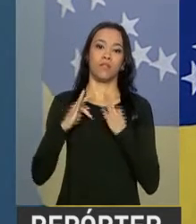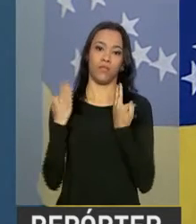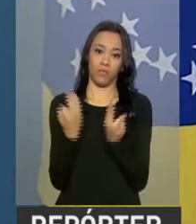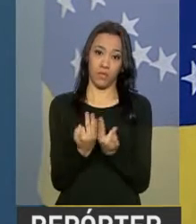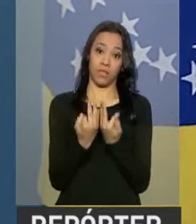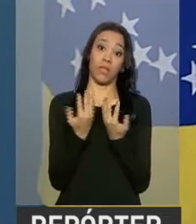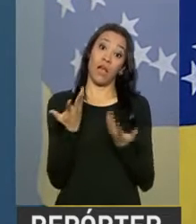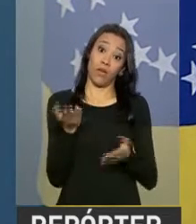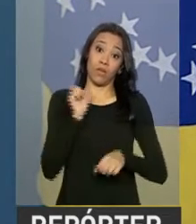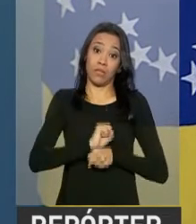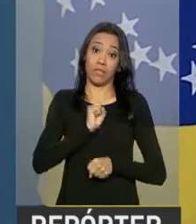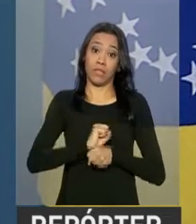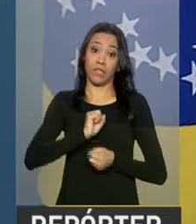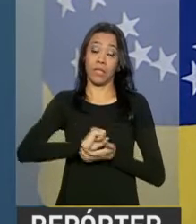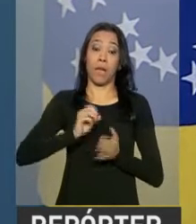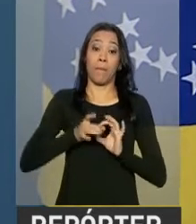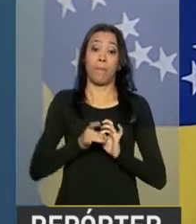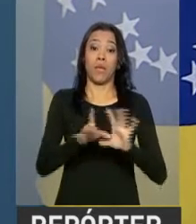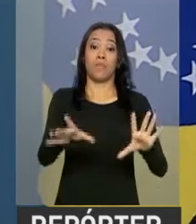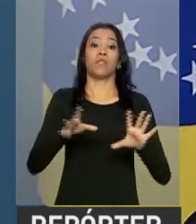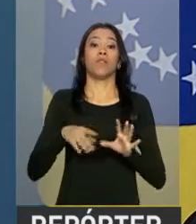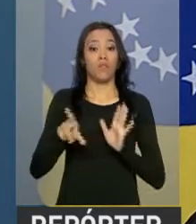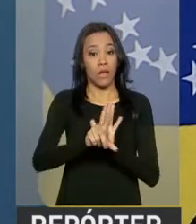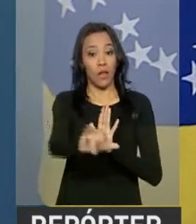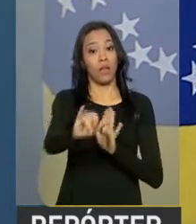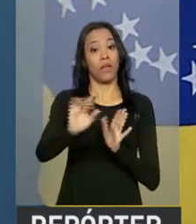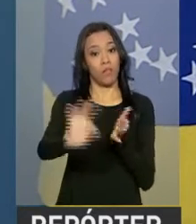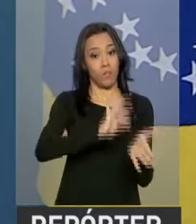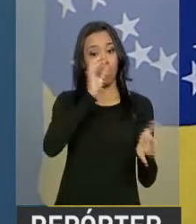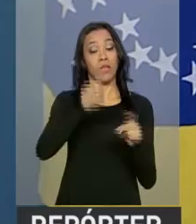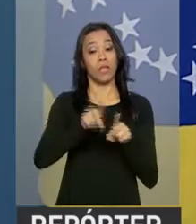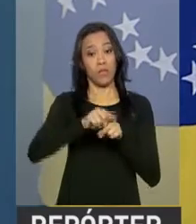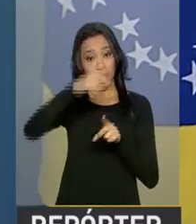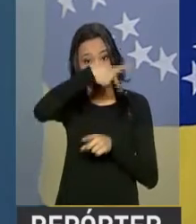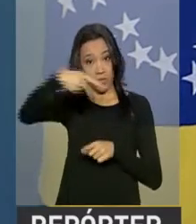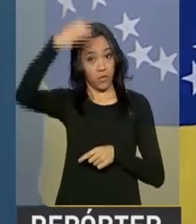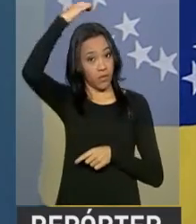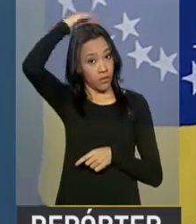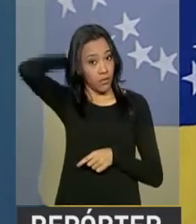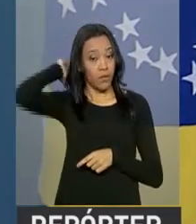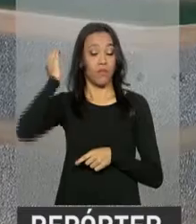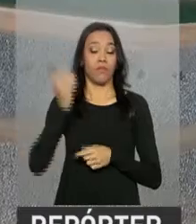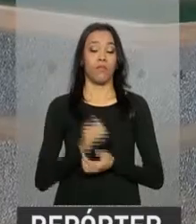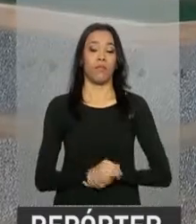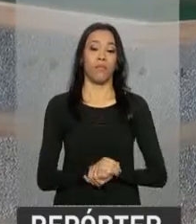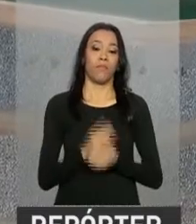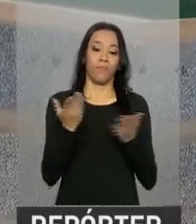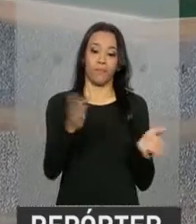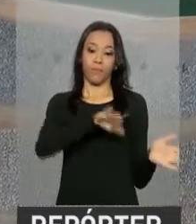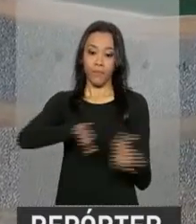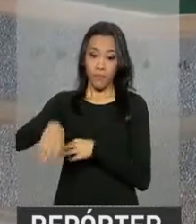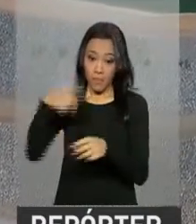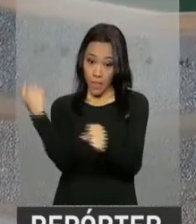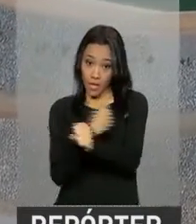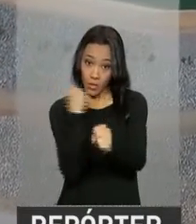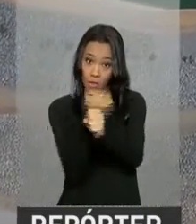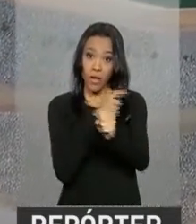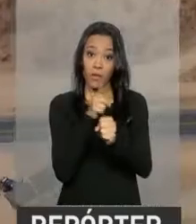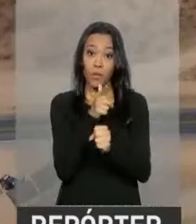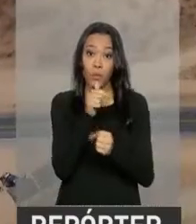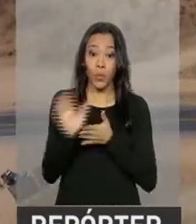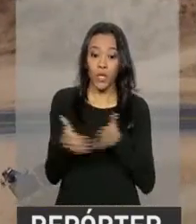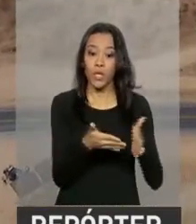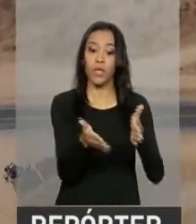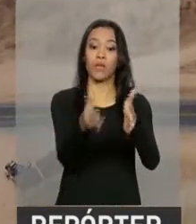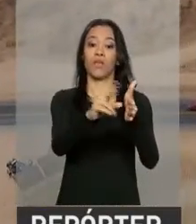autorização do presidente de lei aprovada do défice de qualidade habitacional e as obras de transposição do rio são francisco